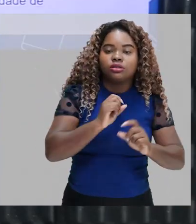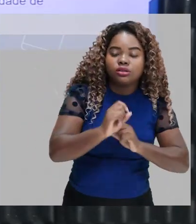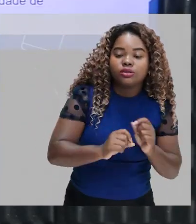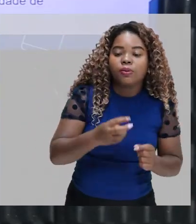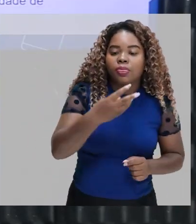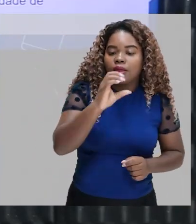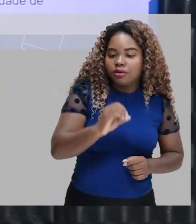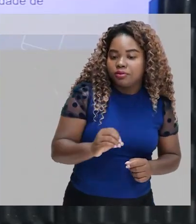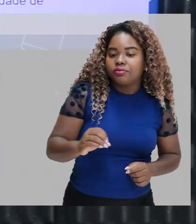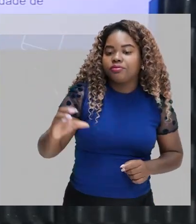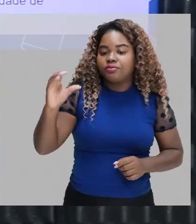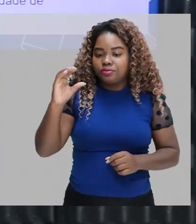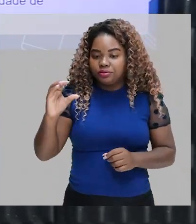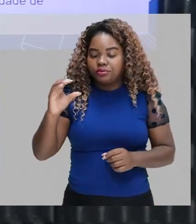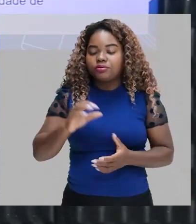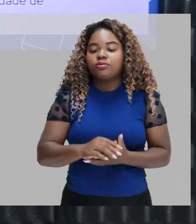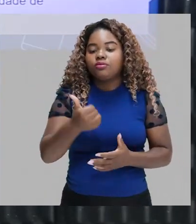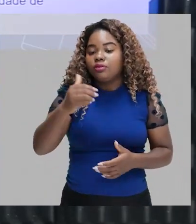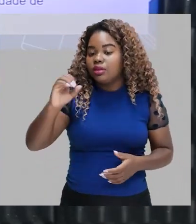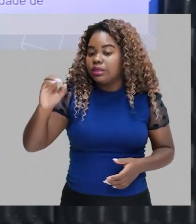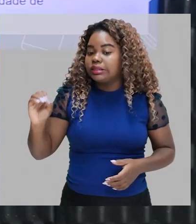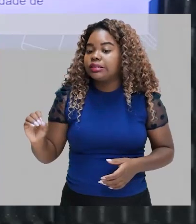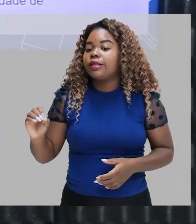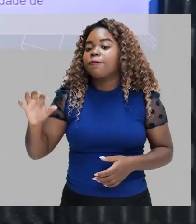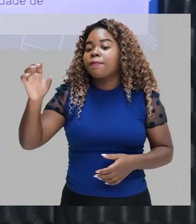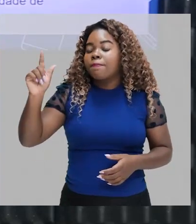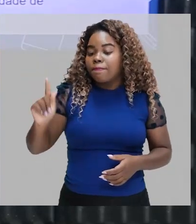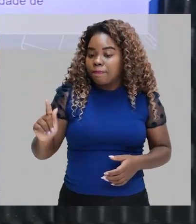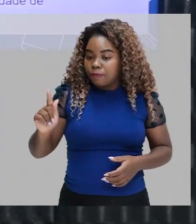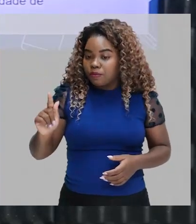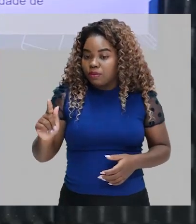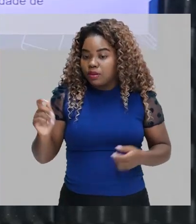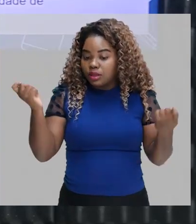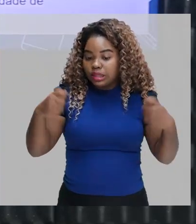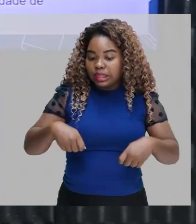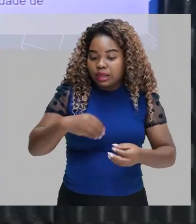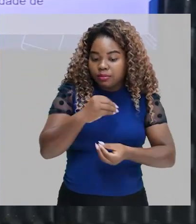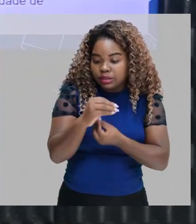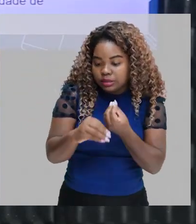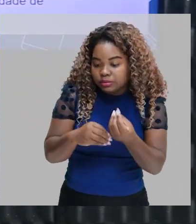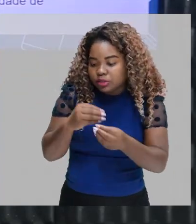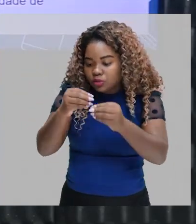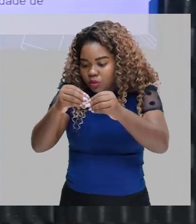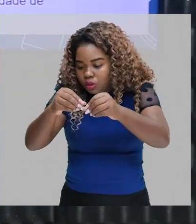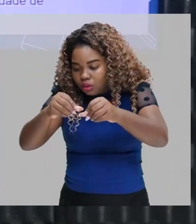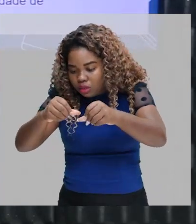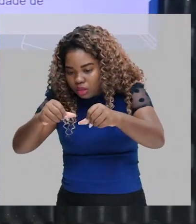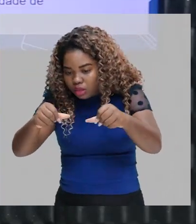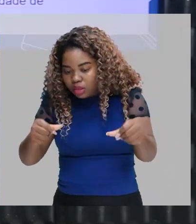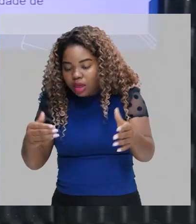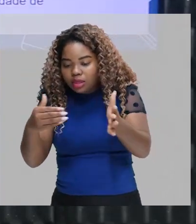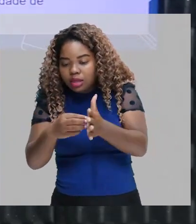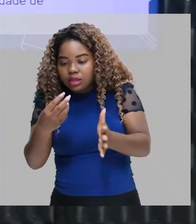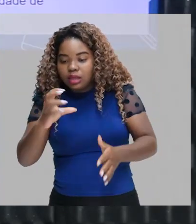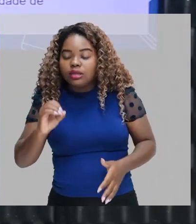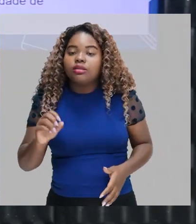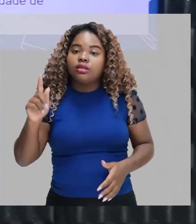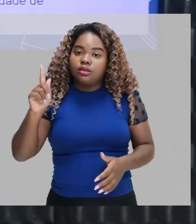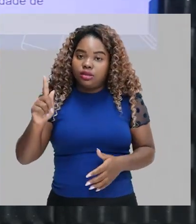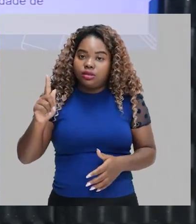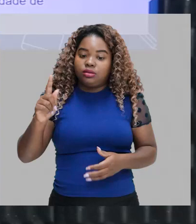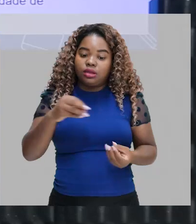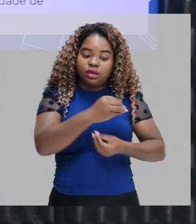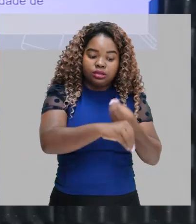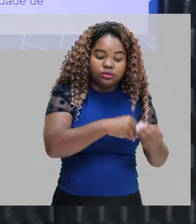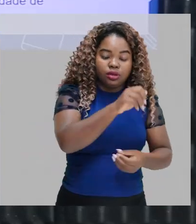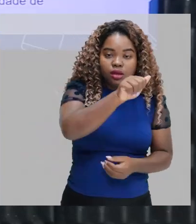graus Celsius, 100 gramas de água consegue dissolver até 30 gramas daquela